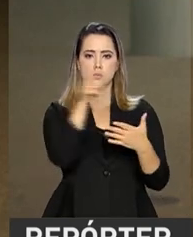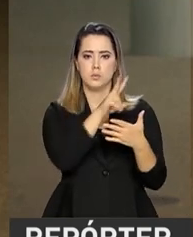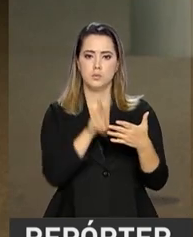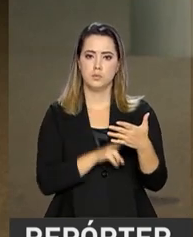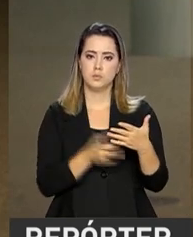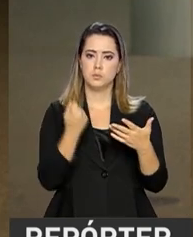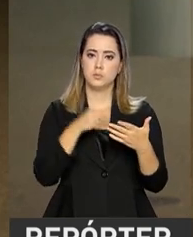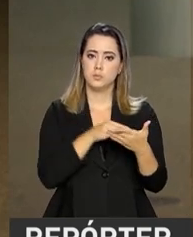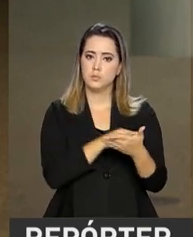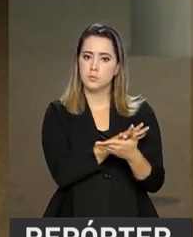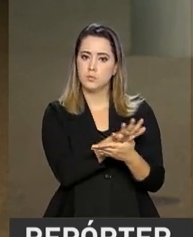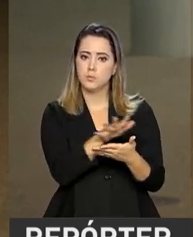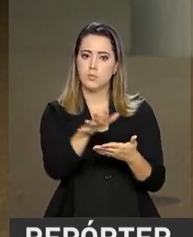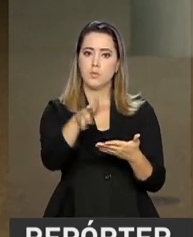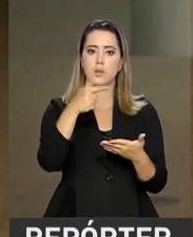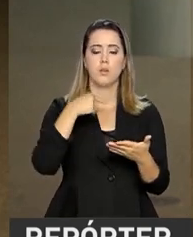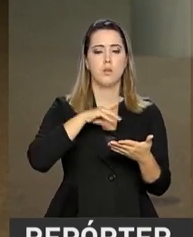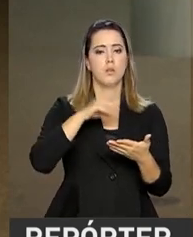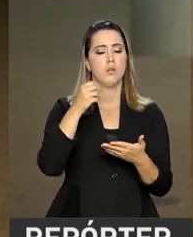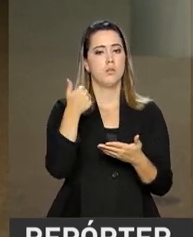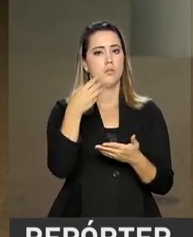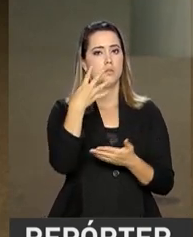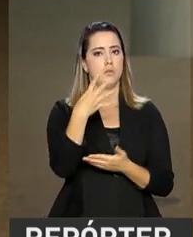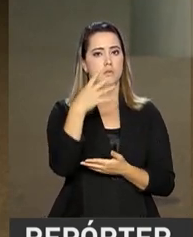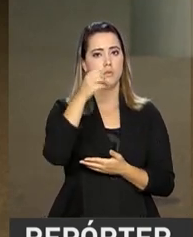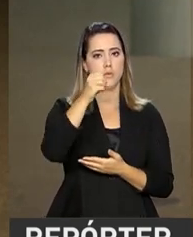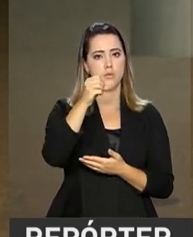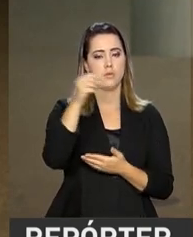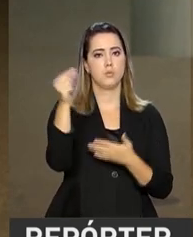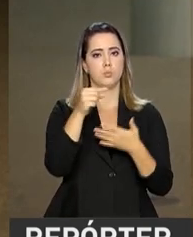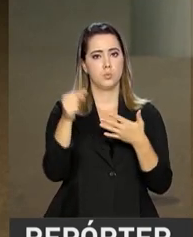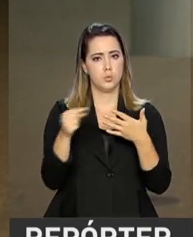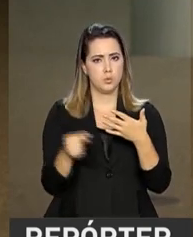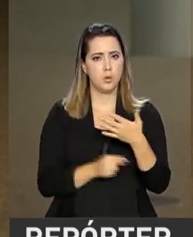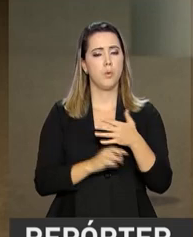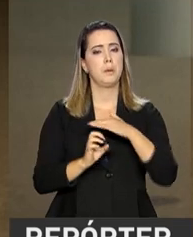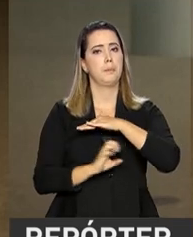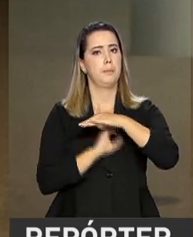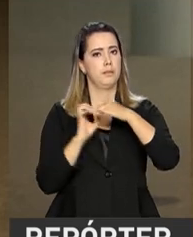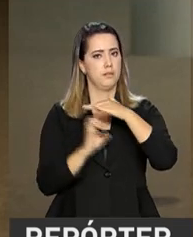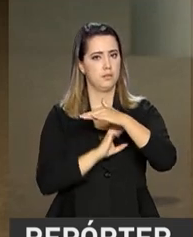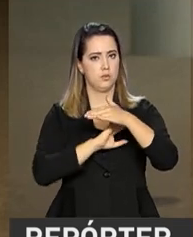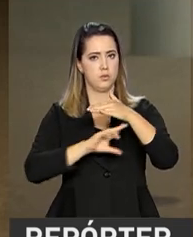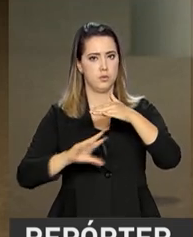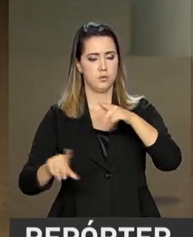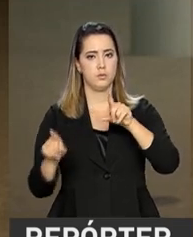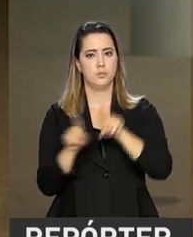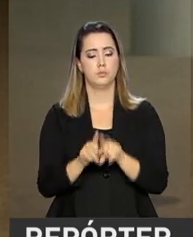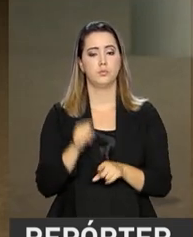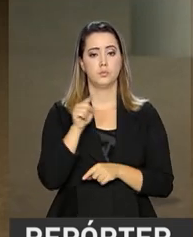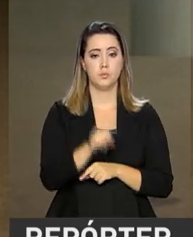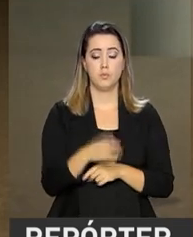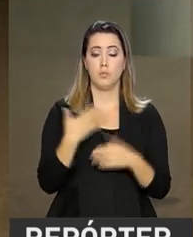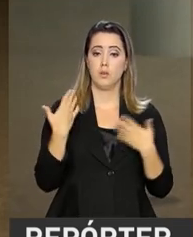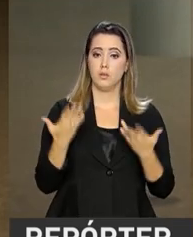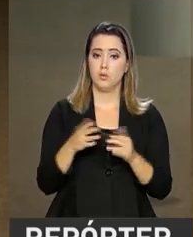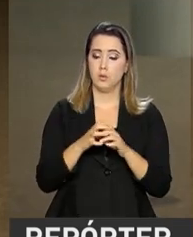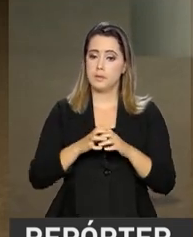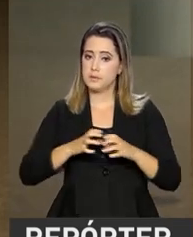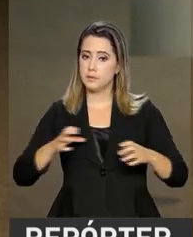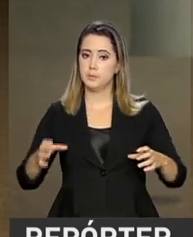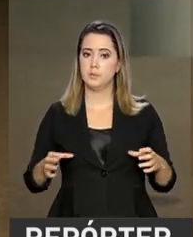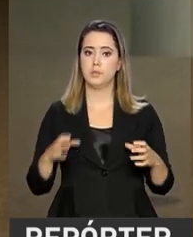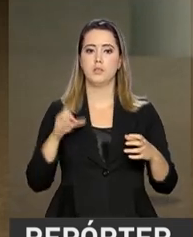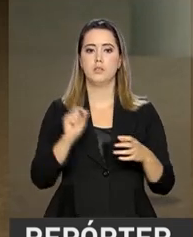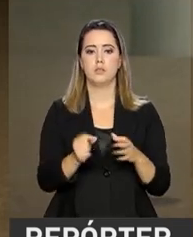deve abranger pelo menos 149 companhias, de acordo com o Ministério do Planejamento. Com esta